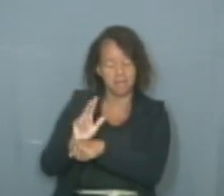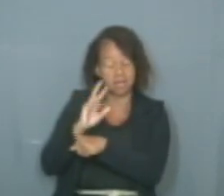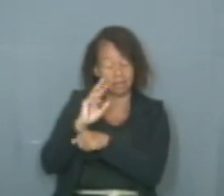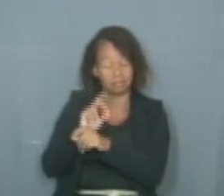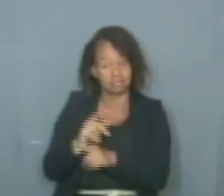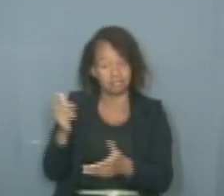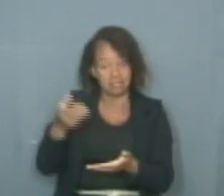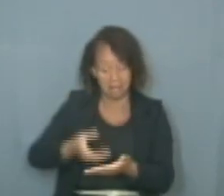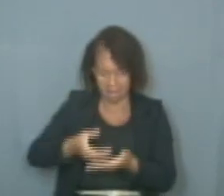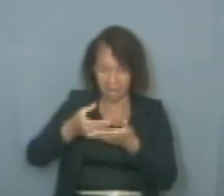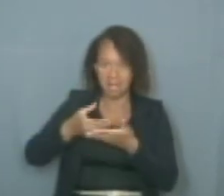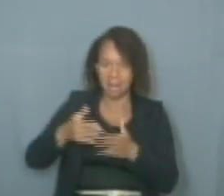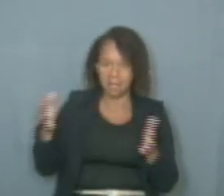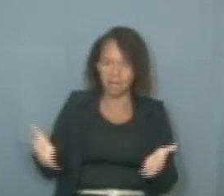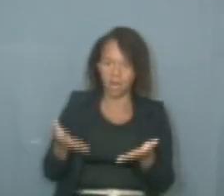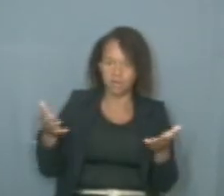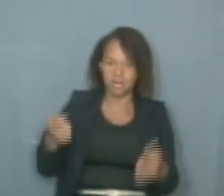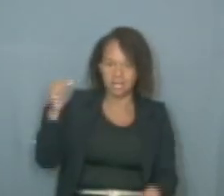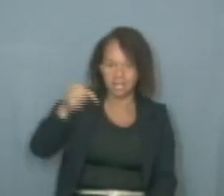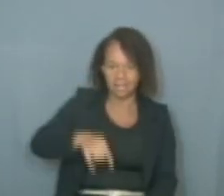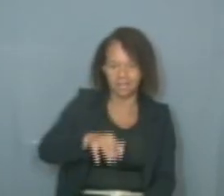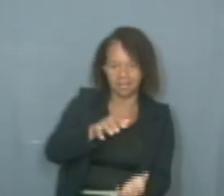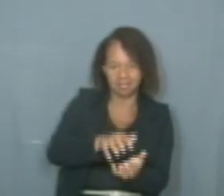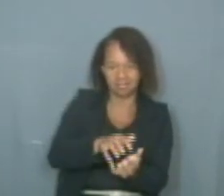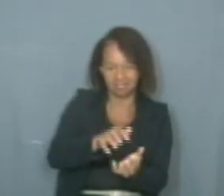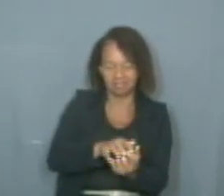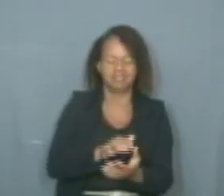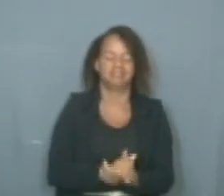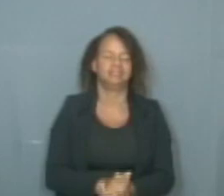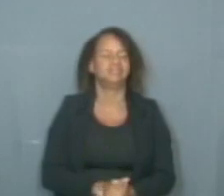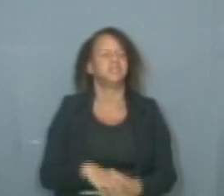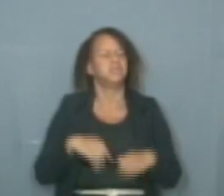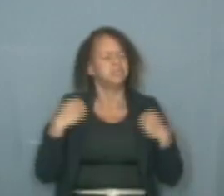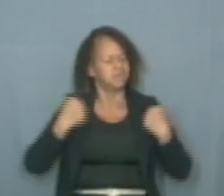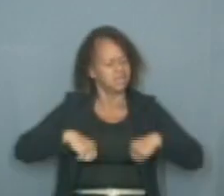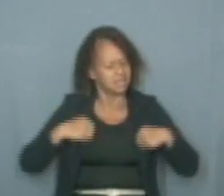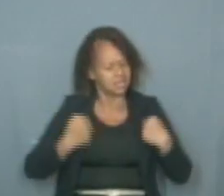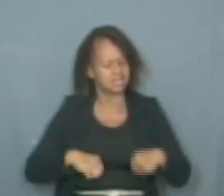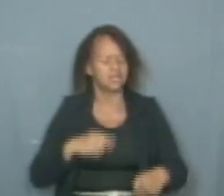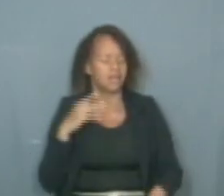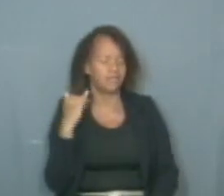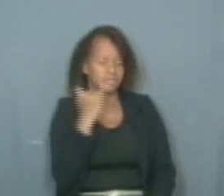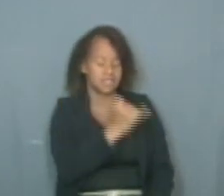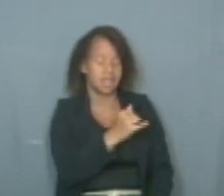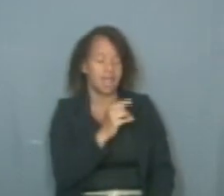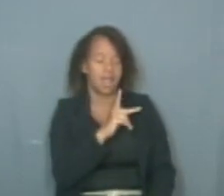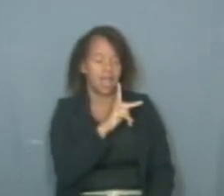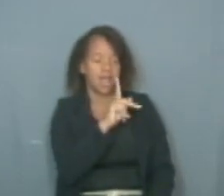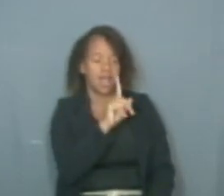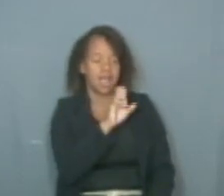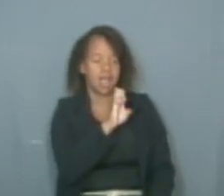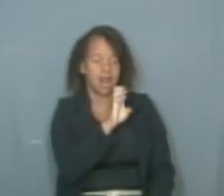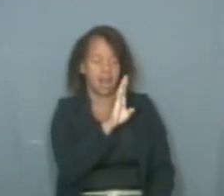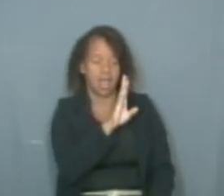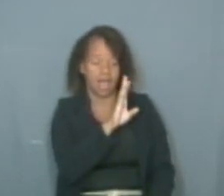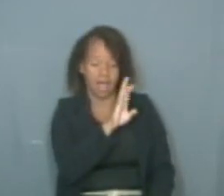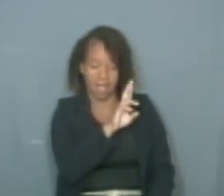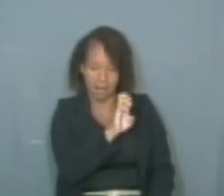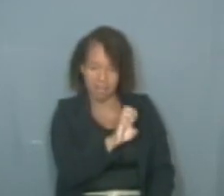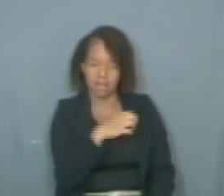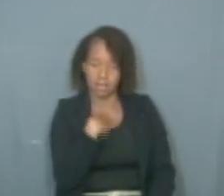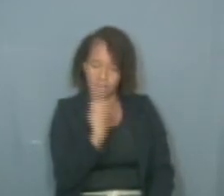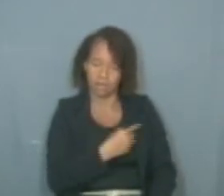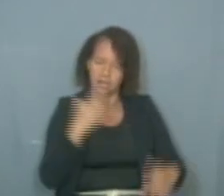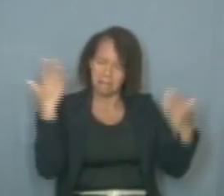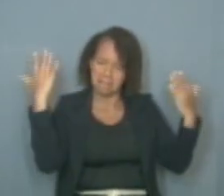premiados são produzidos nesta terra. Então, a gente precisa dizer a Kleber que nós